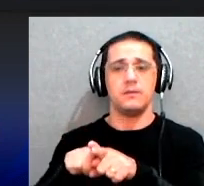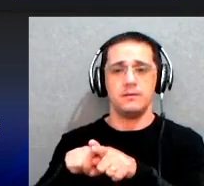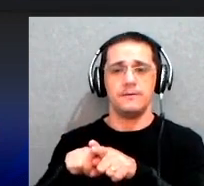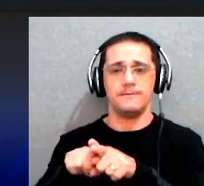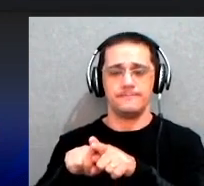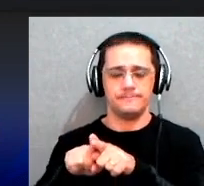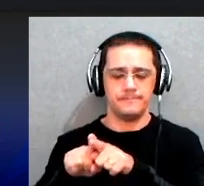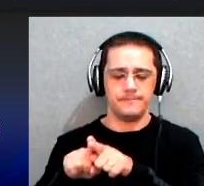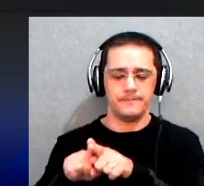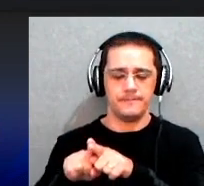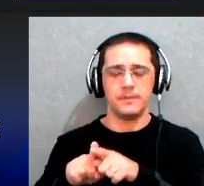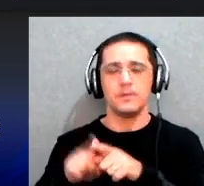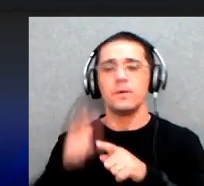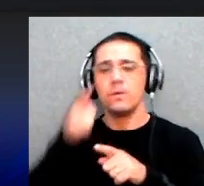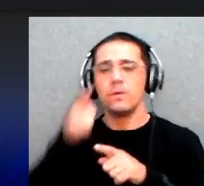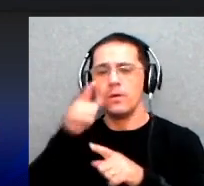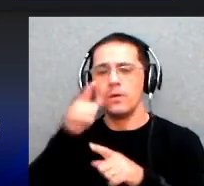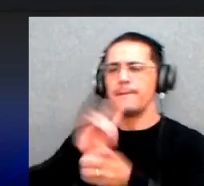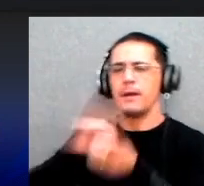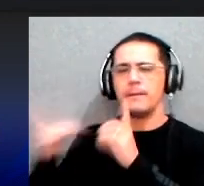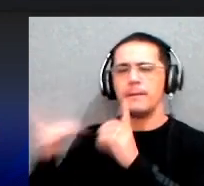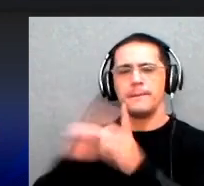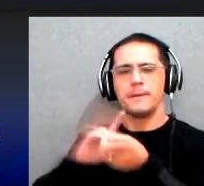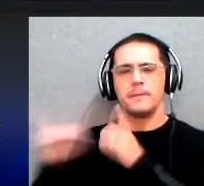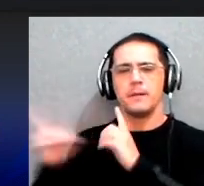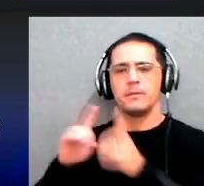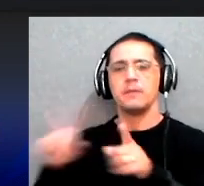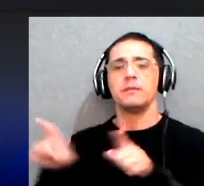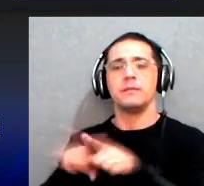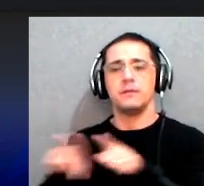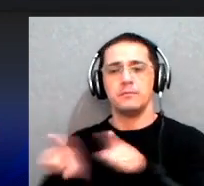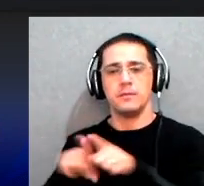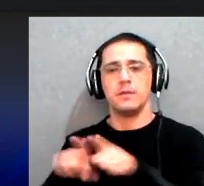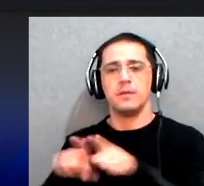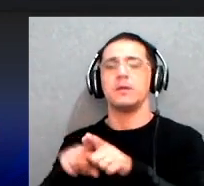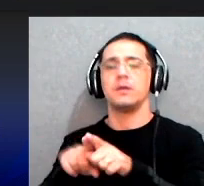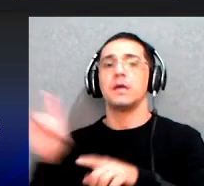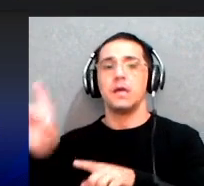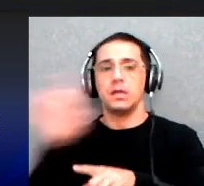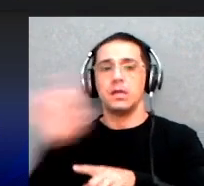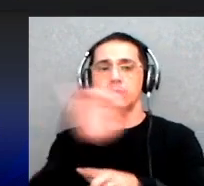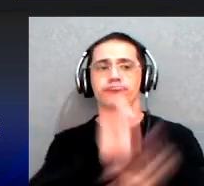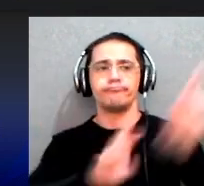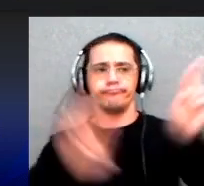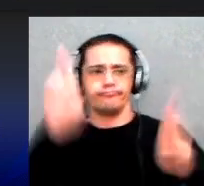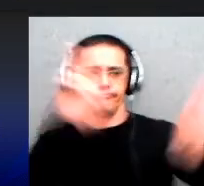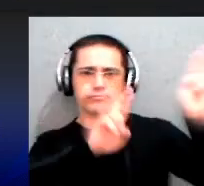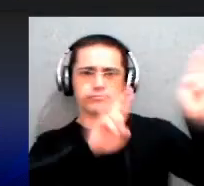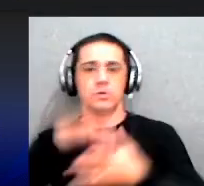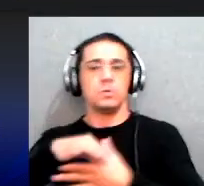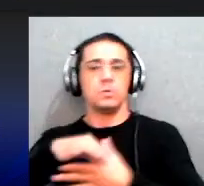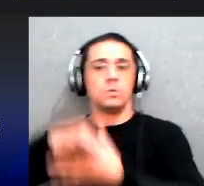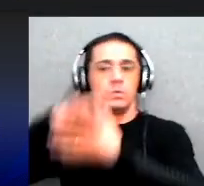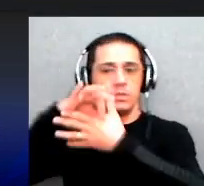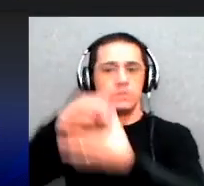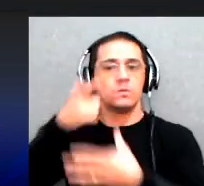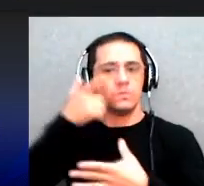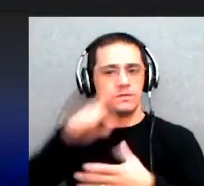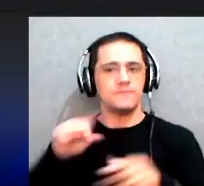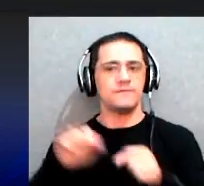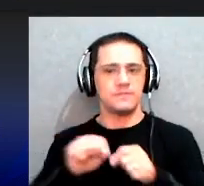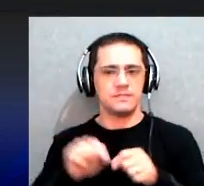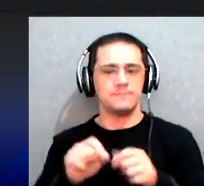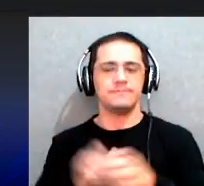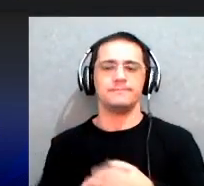de diálogo, mas também com independência, é isso que os nossos líderes estão fazendo. Daniel Santoro dizia uma